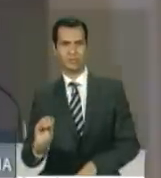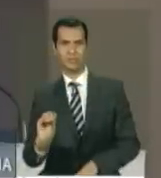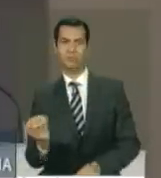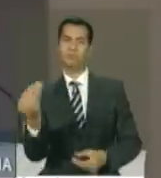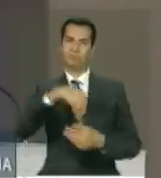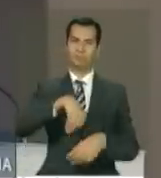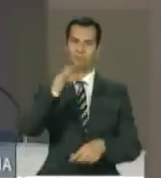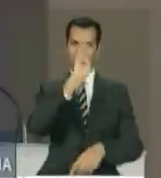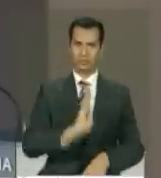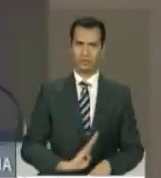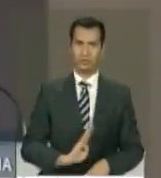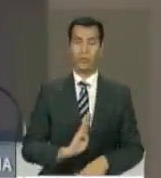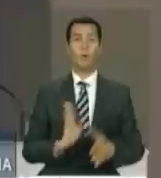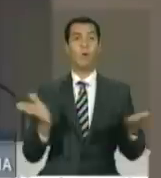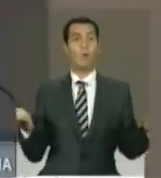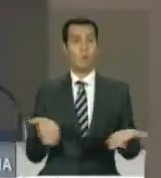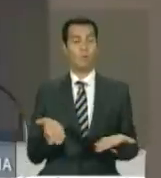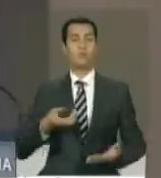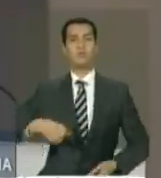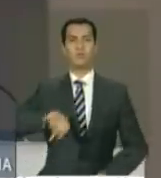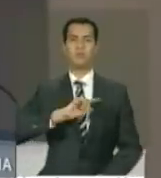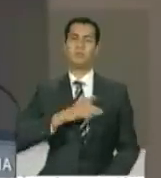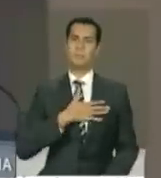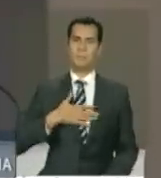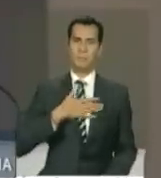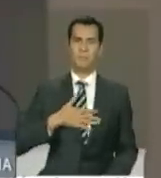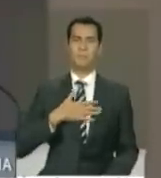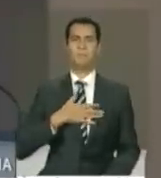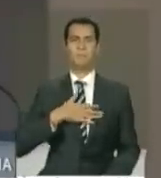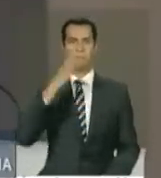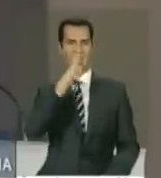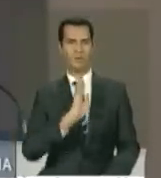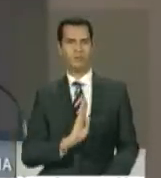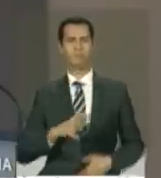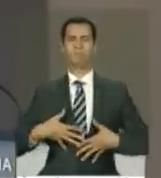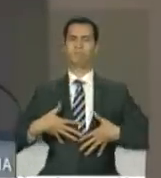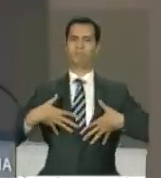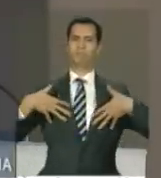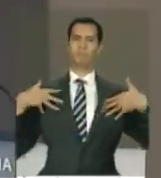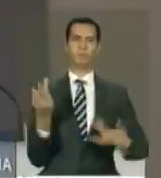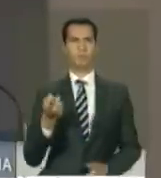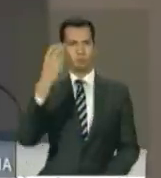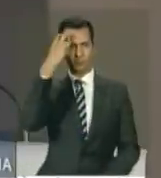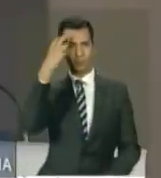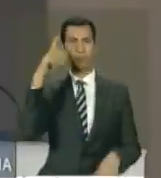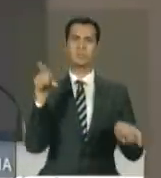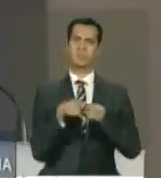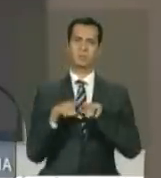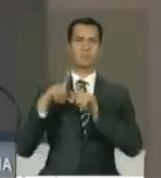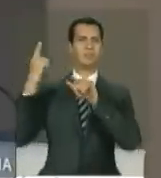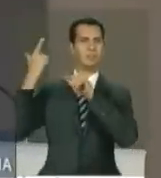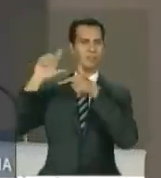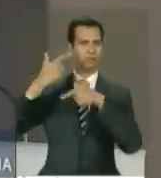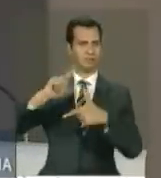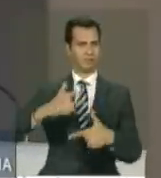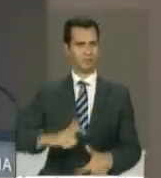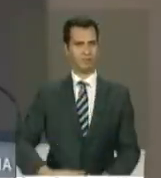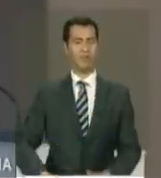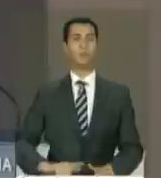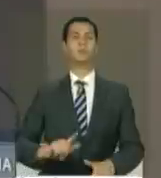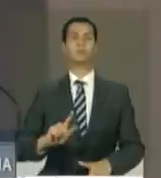senhores, os brasileiros orgulham-se muito de seu patrimônio cultural e de suas tradições